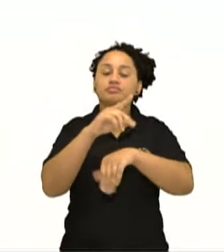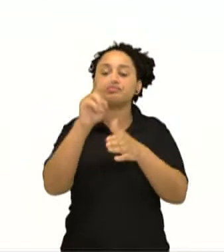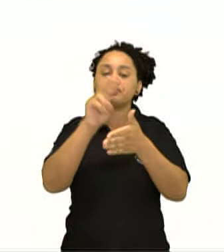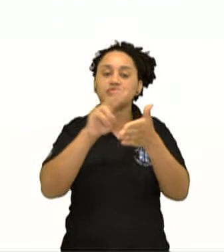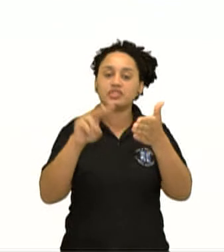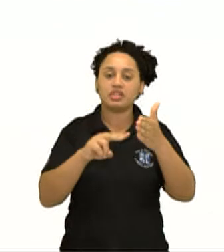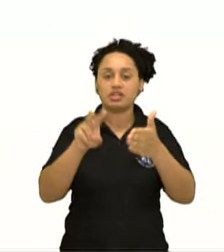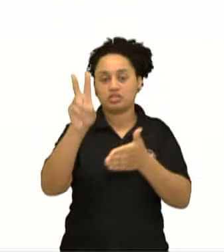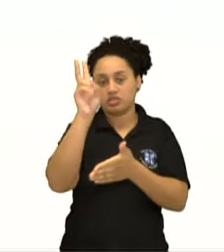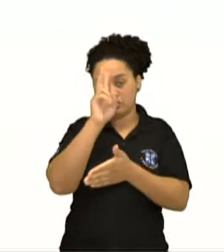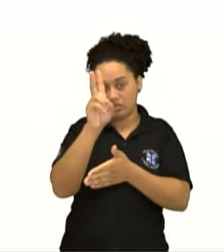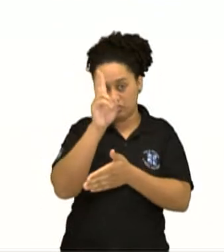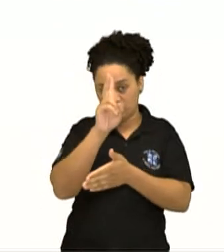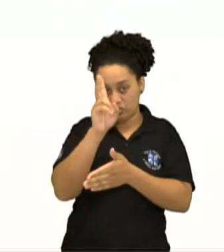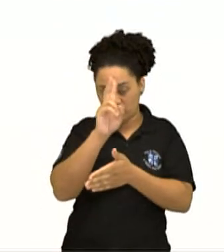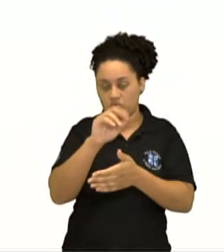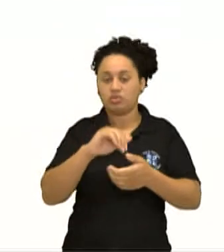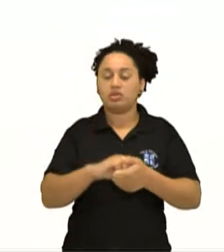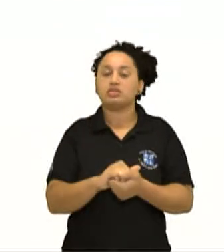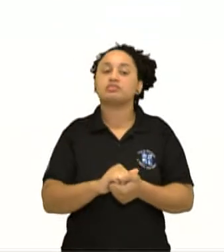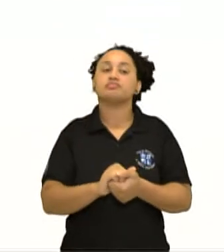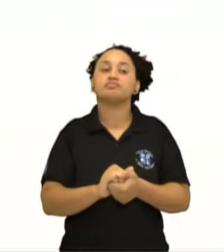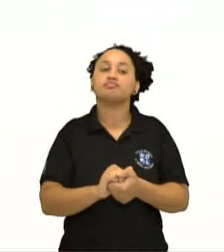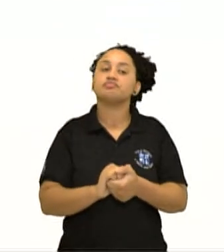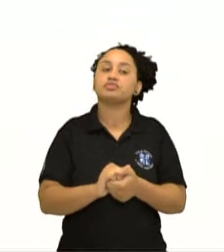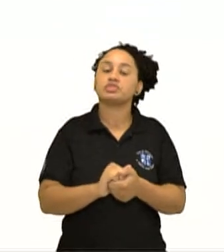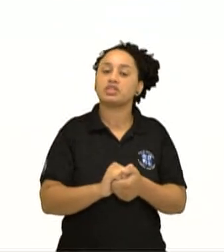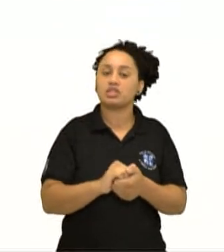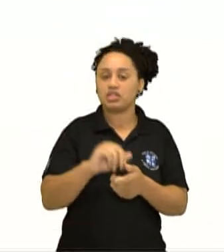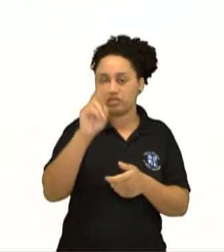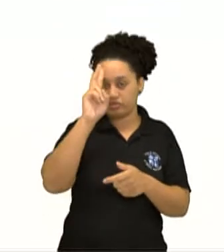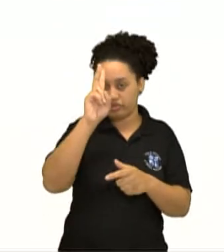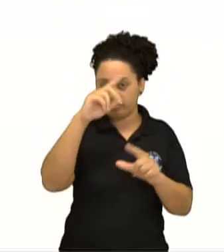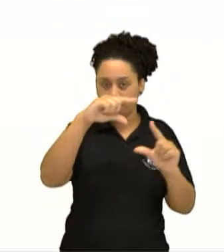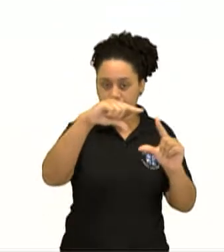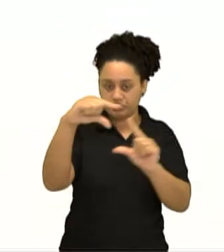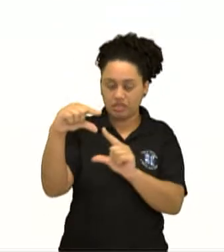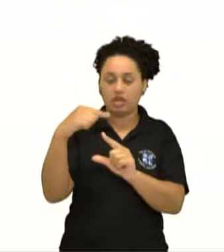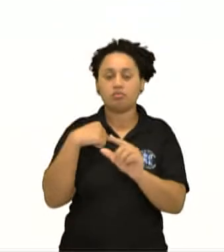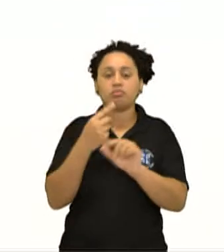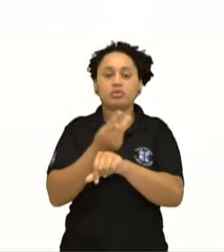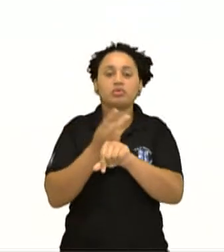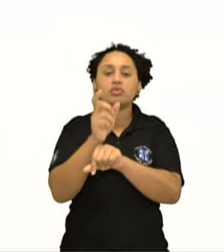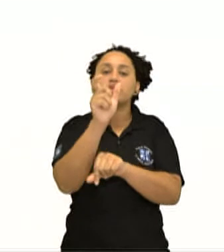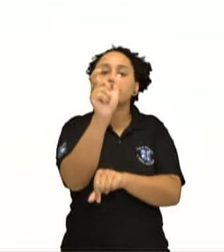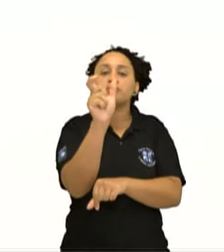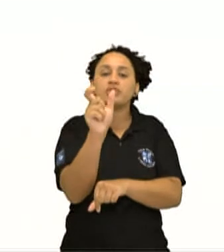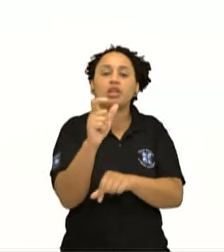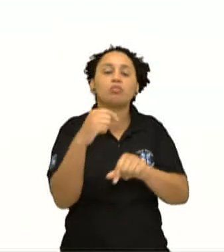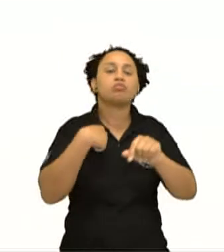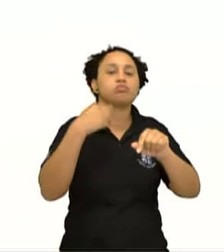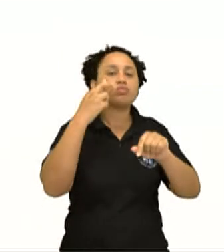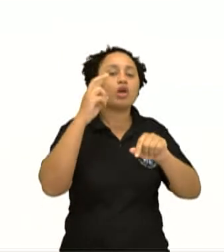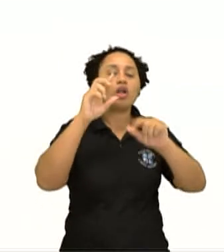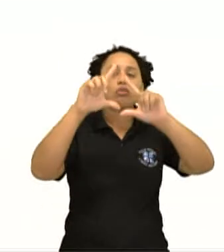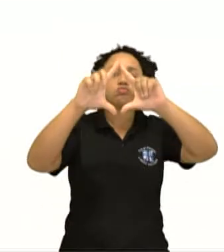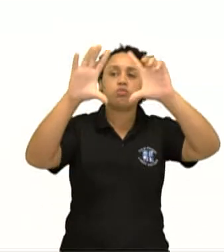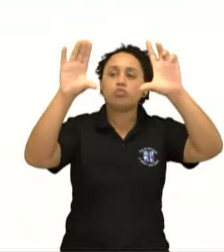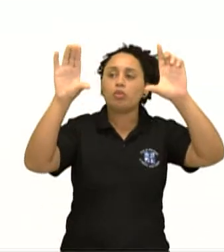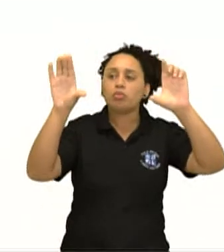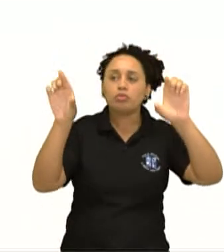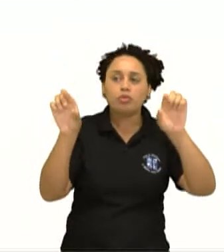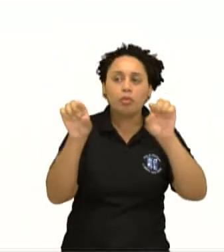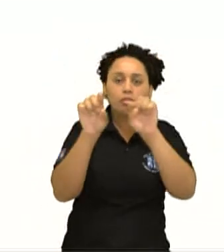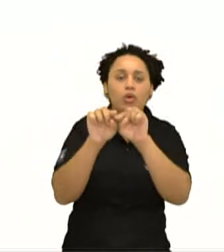da historieta aí de Mafalda, procurarem essas palavrinhas, veja, dentro dos balõezinhos onde estão os